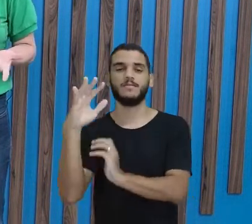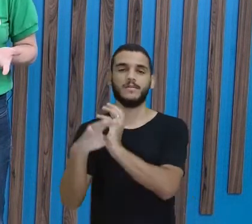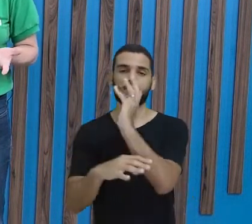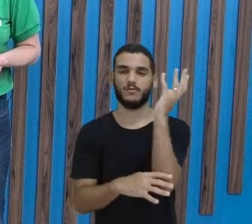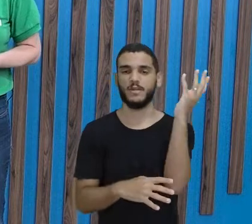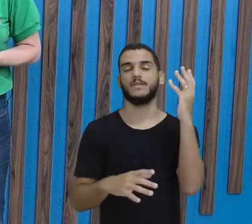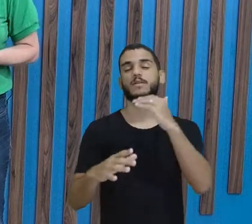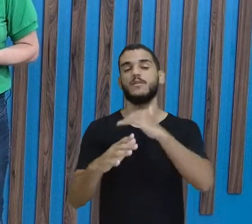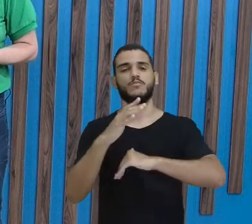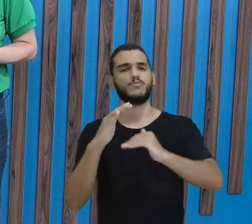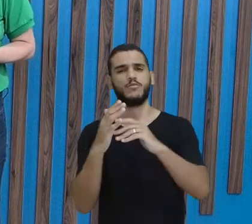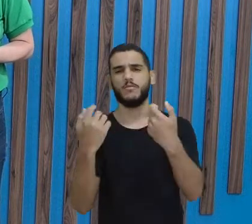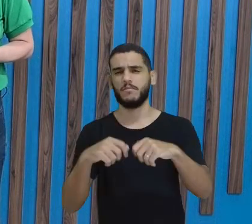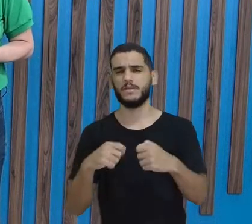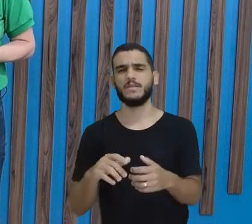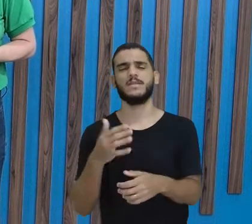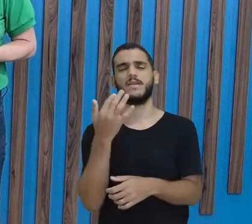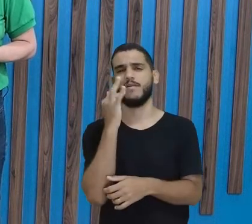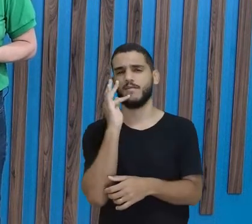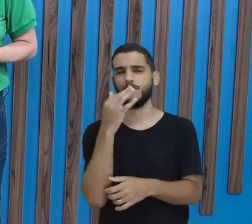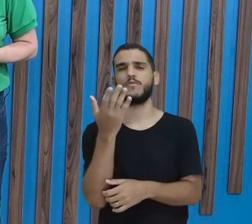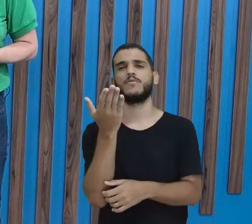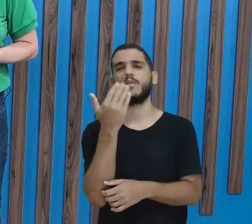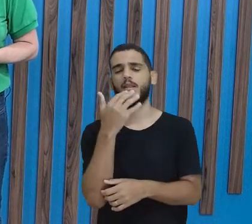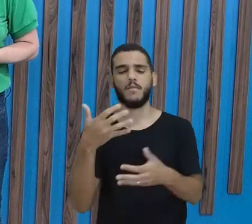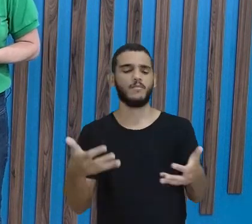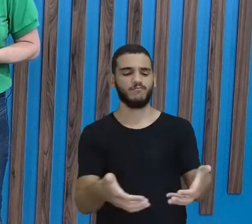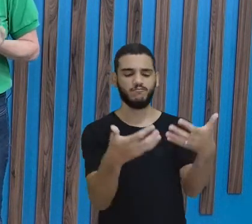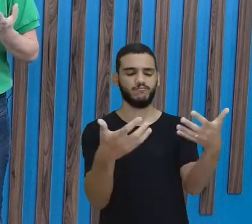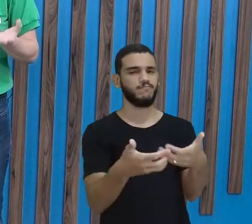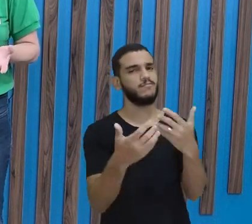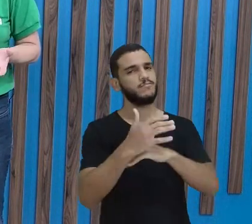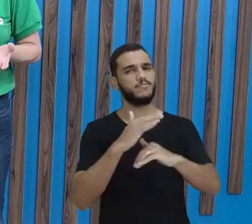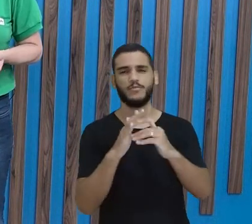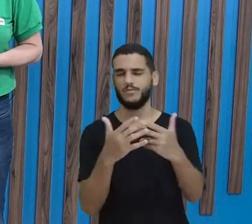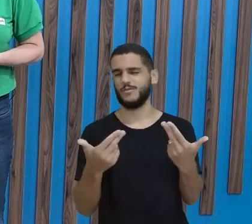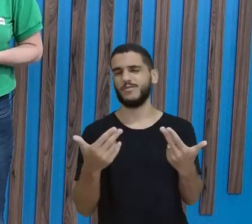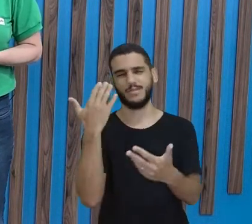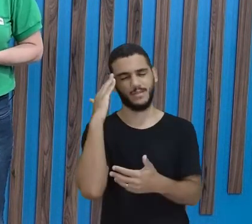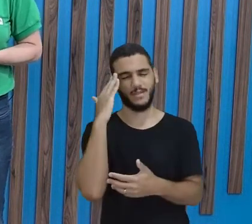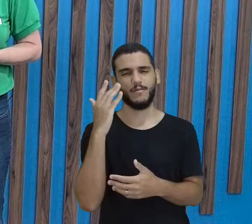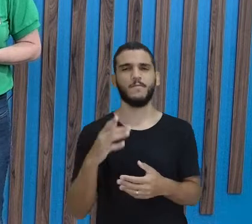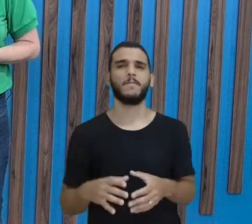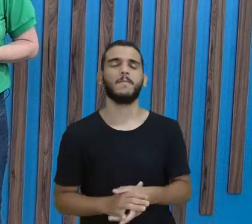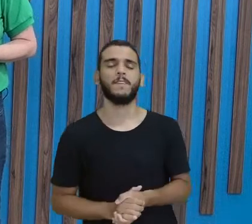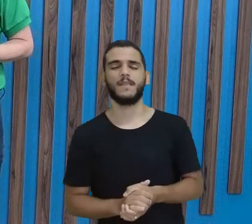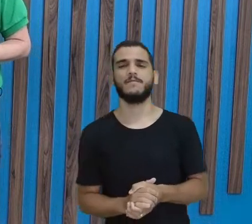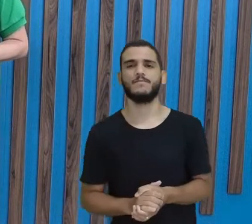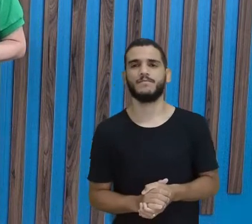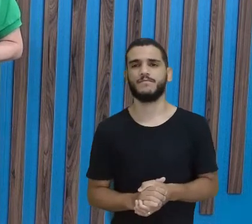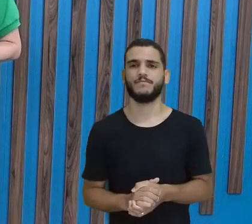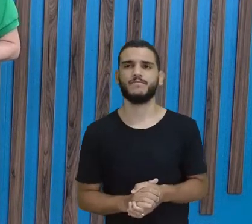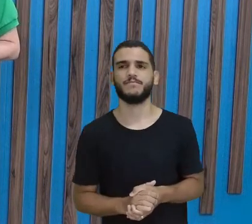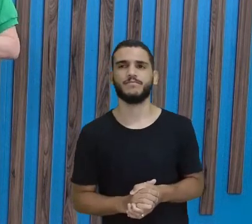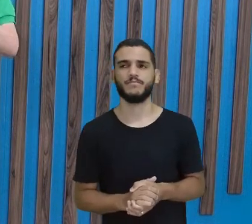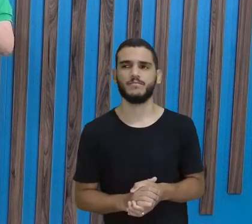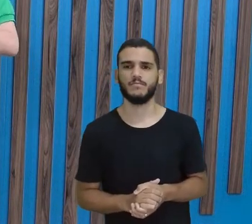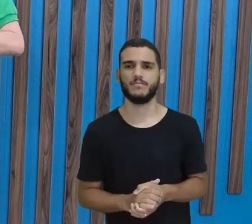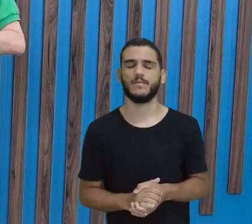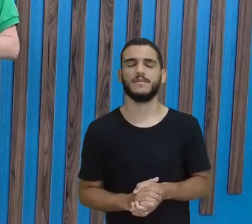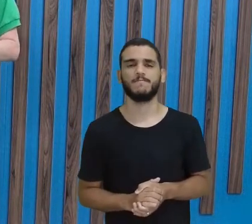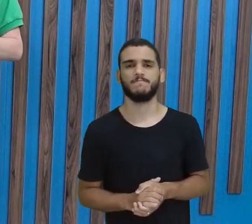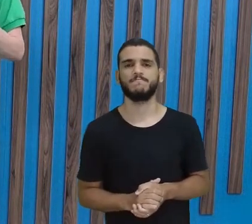é extrativismo? O nome já está dizendo, extrair, né? É de retirar da natureza o que você precisa. Aí tem algumas imagens,